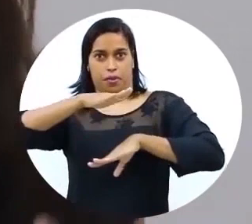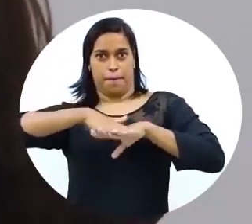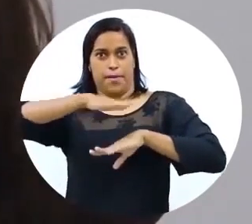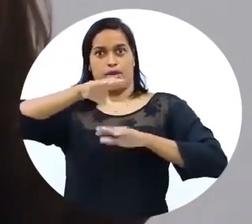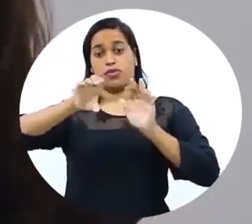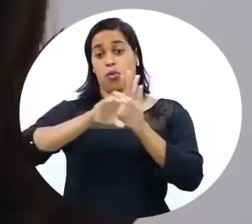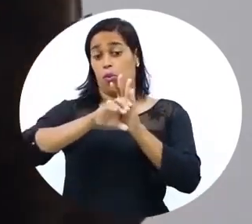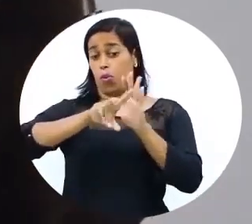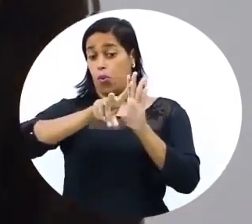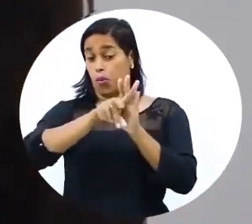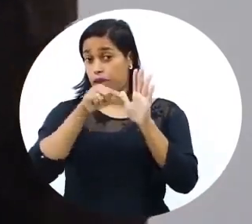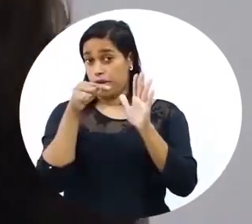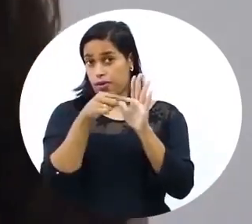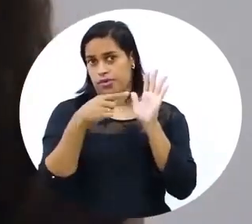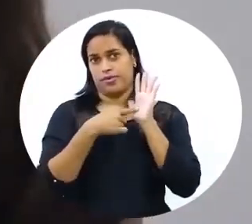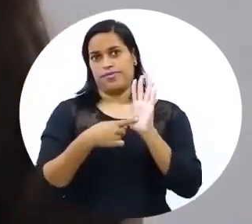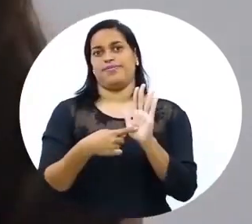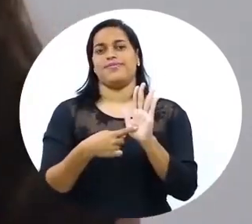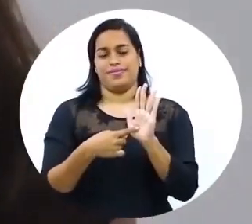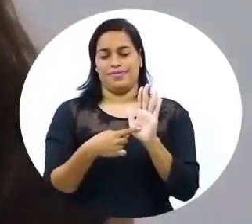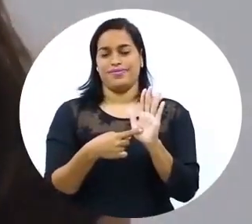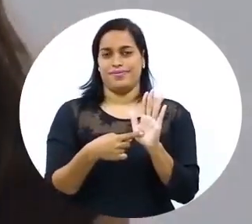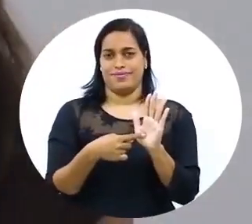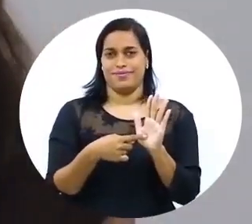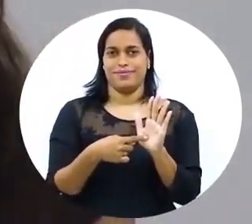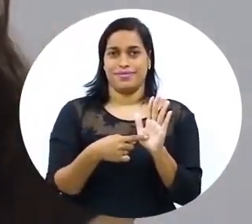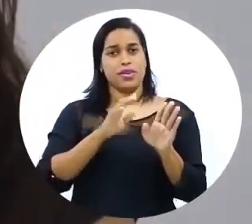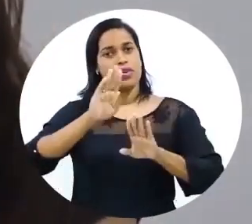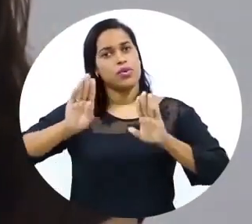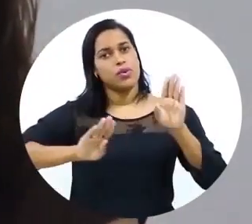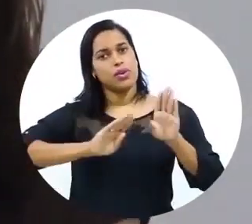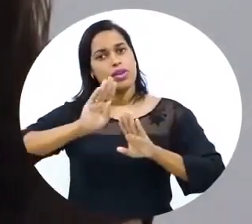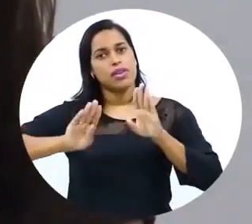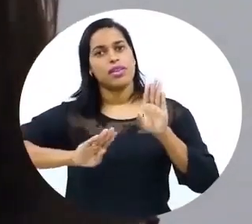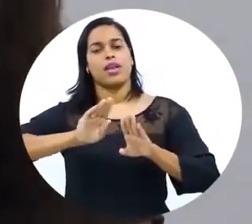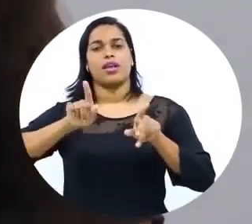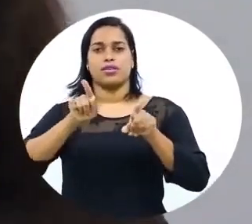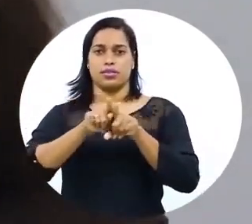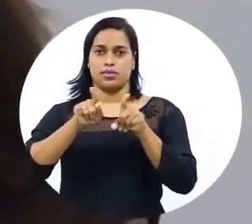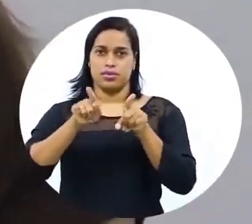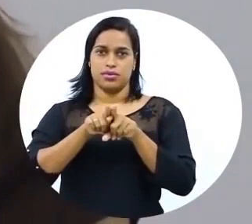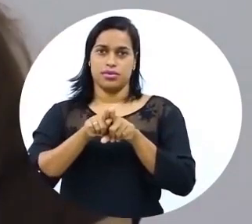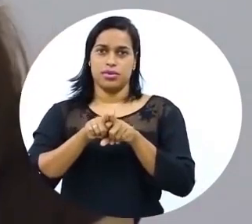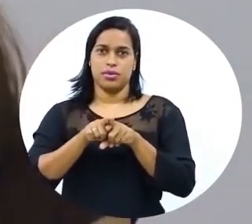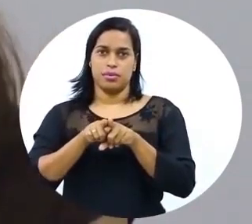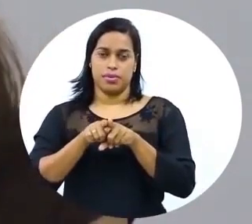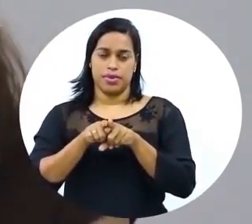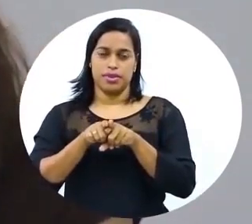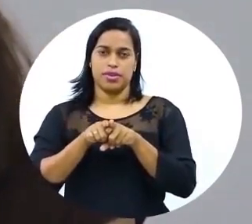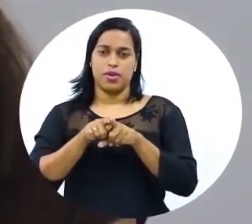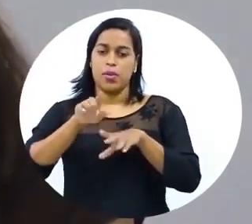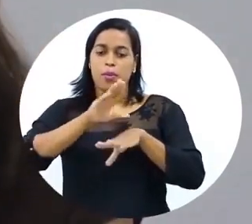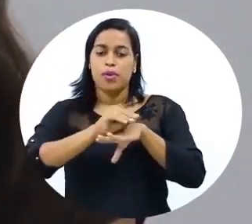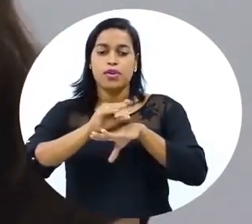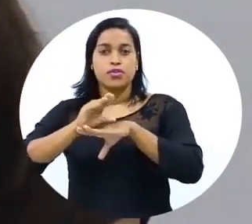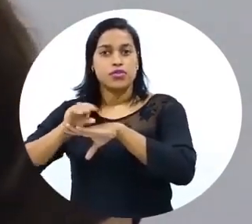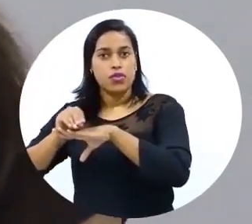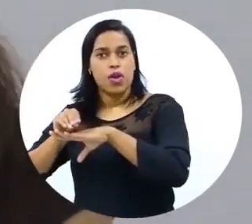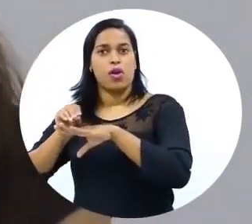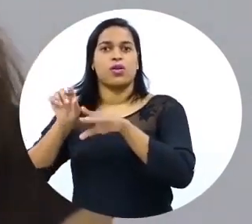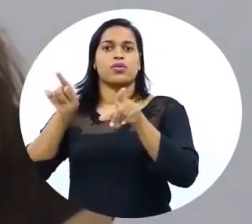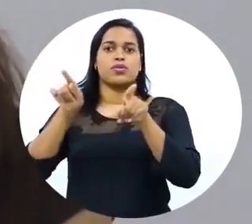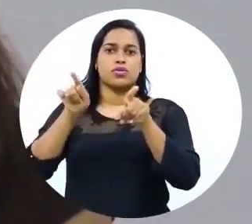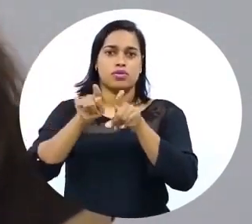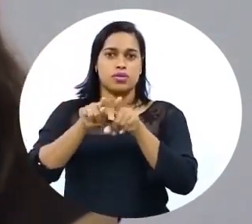que a ideia é ao contrário, né? Também tomar cuidado com as fotos que são retiradas. Eu fui